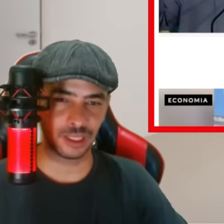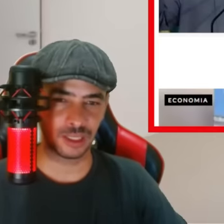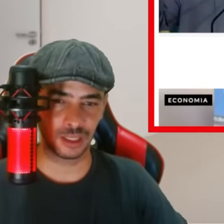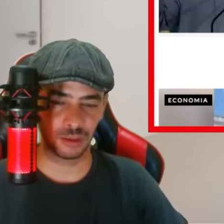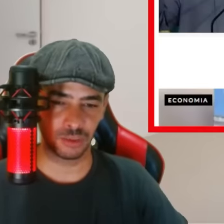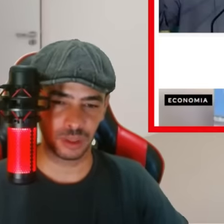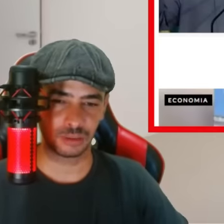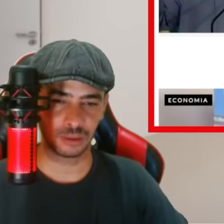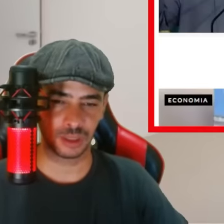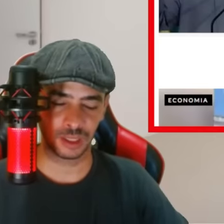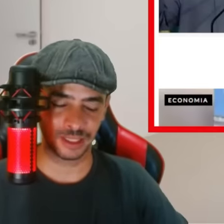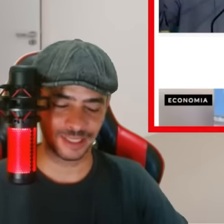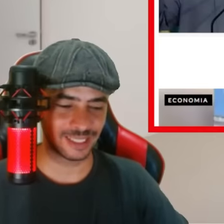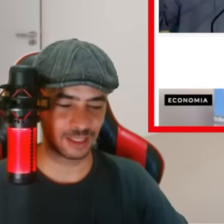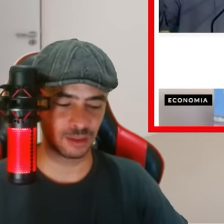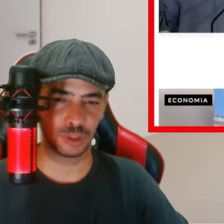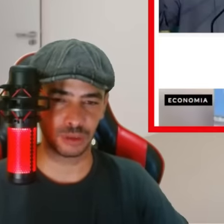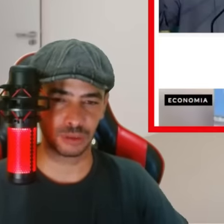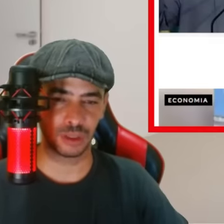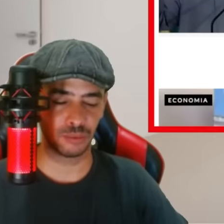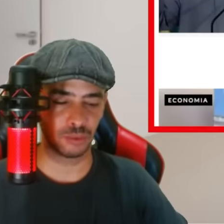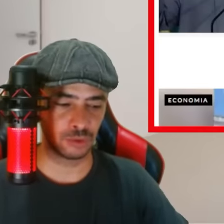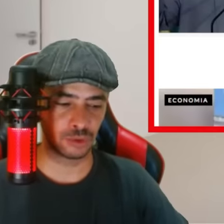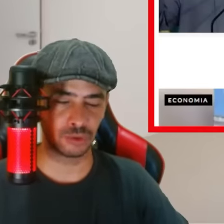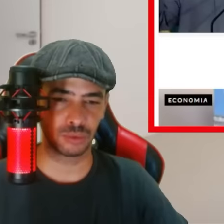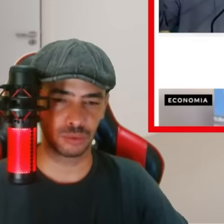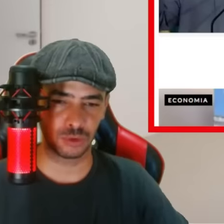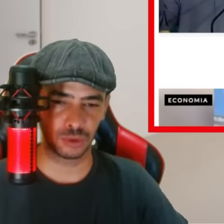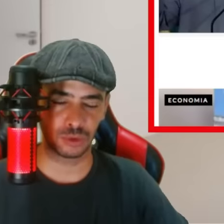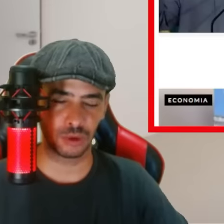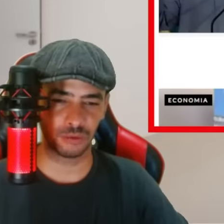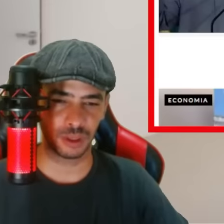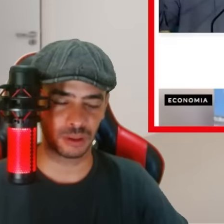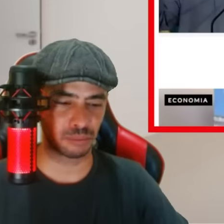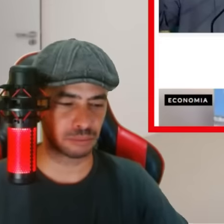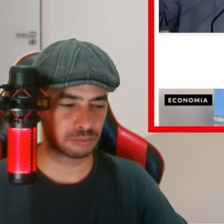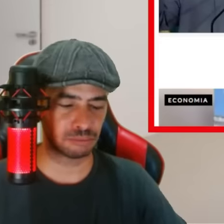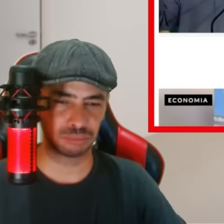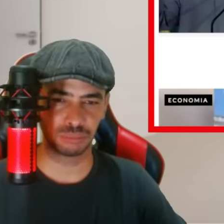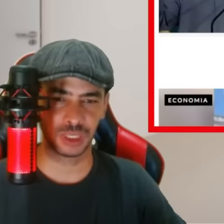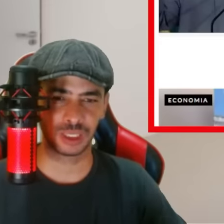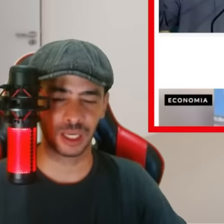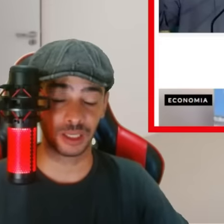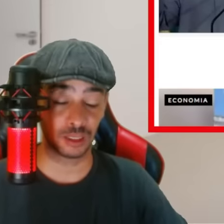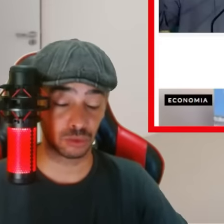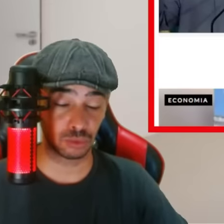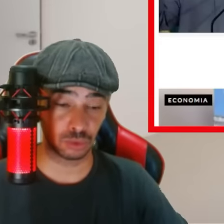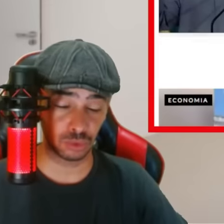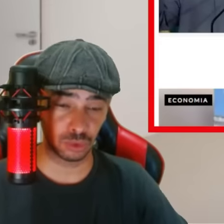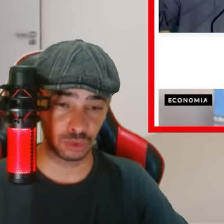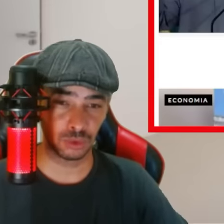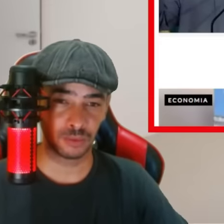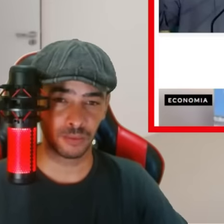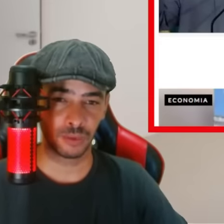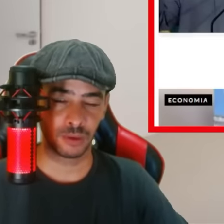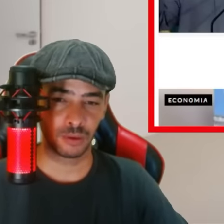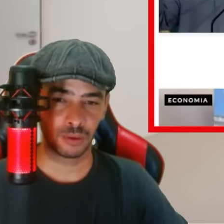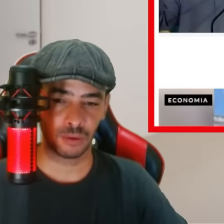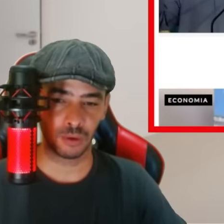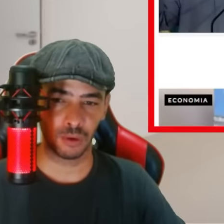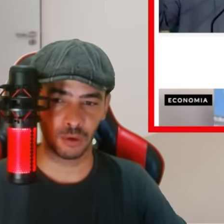generalizando mesmo generalizando mesmo tem muito muito 90 cara aí é